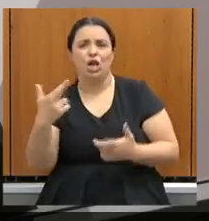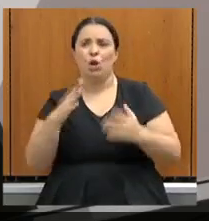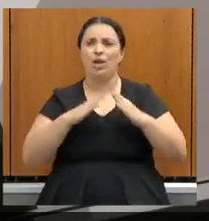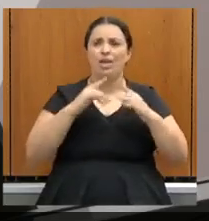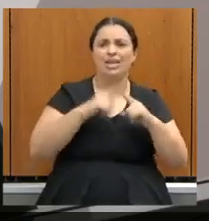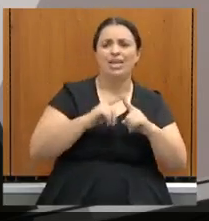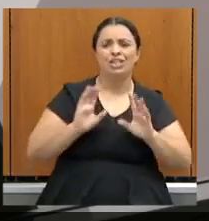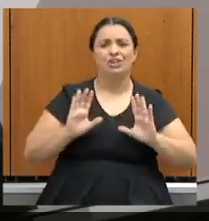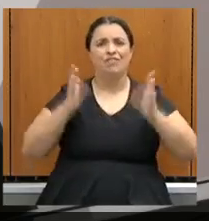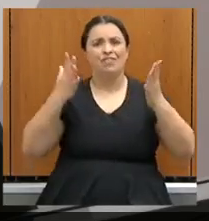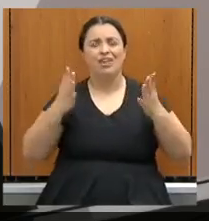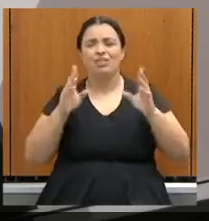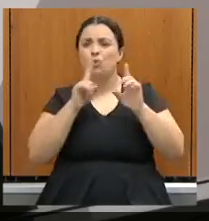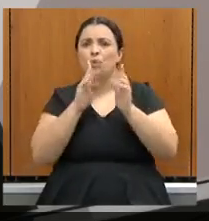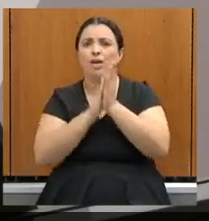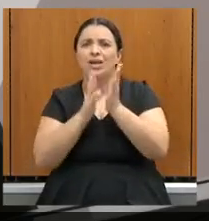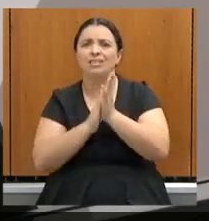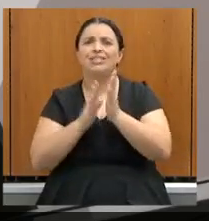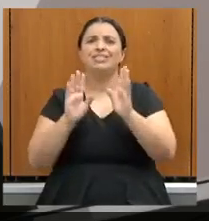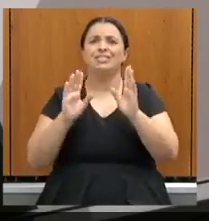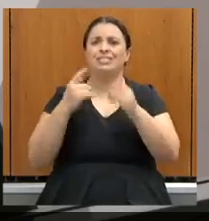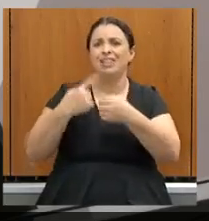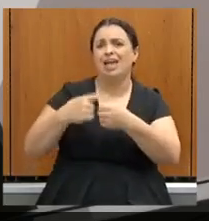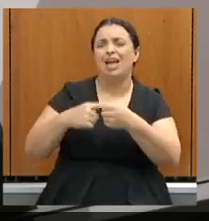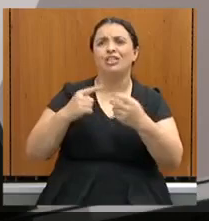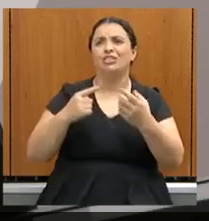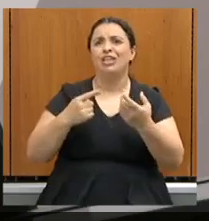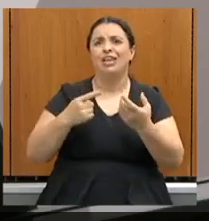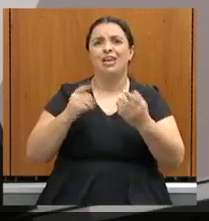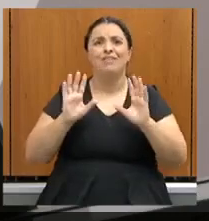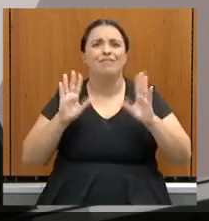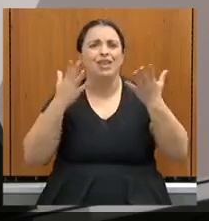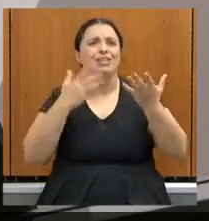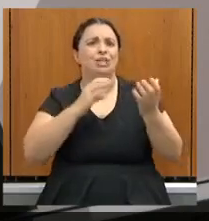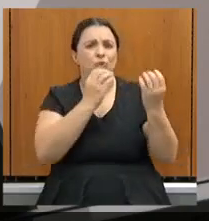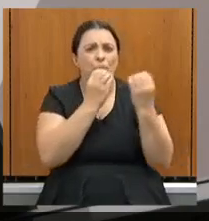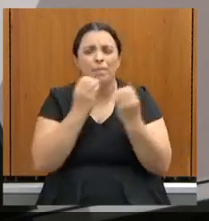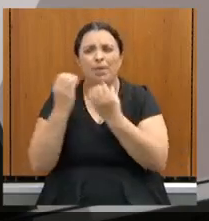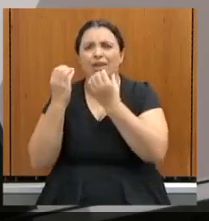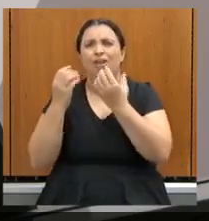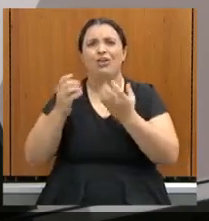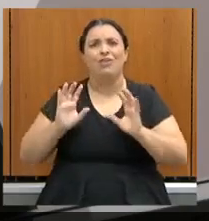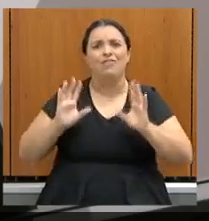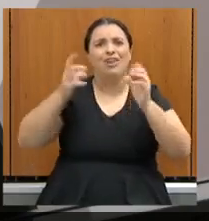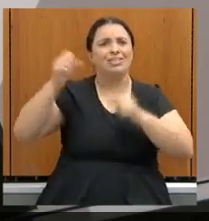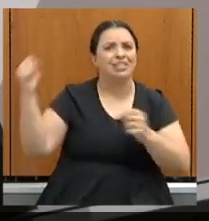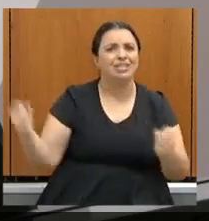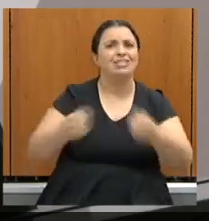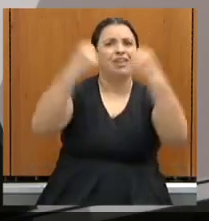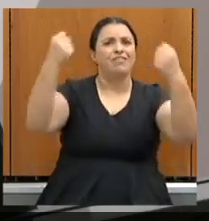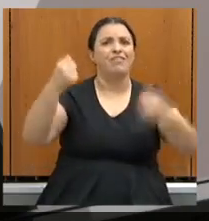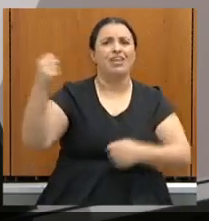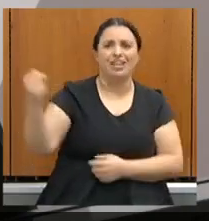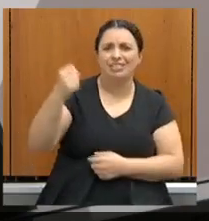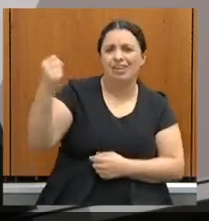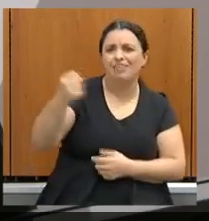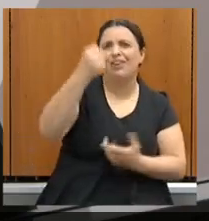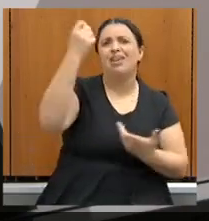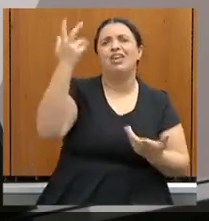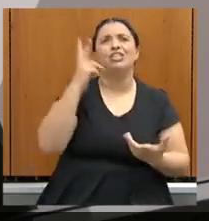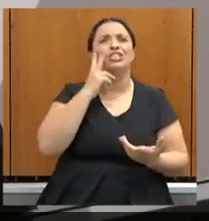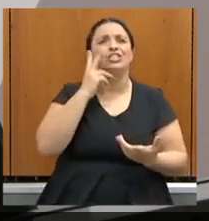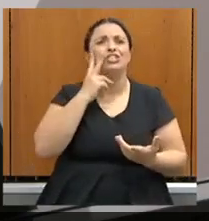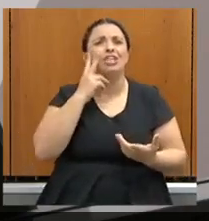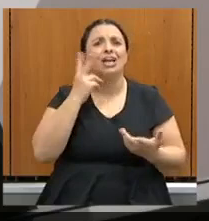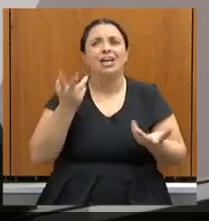cidade, seja a festa do milho, a festa da cerveja, a festa da gastronomia daquele lugar, as festas